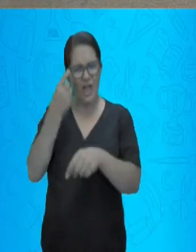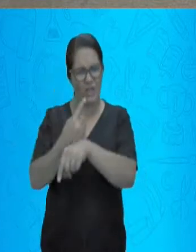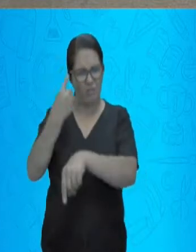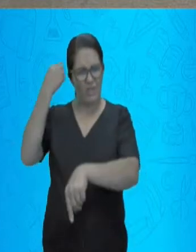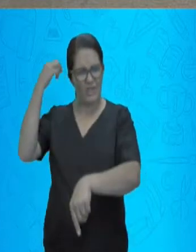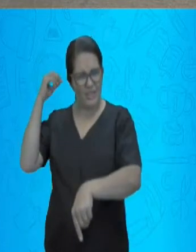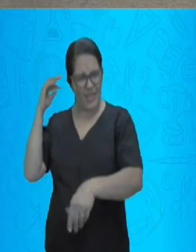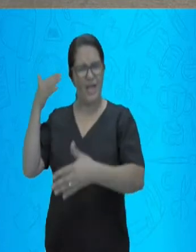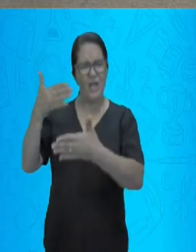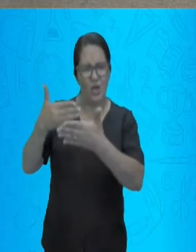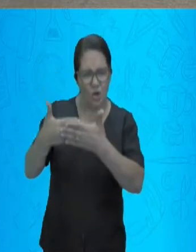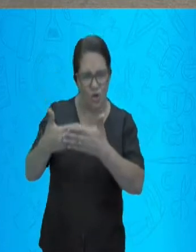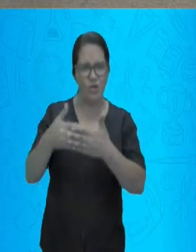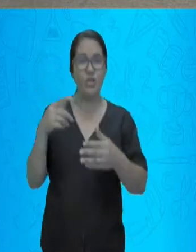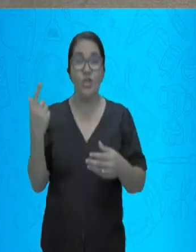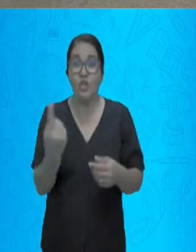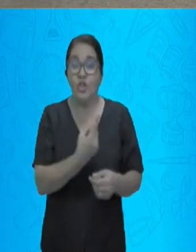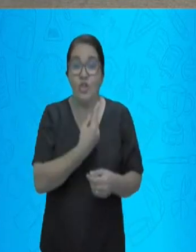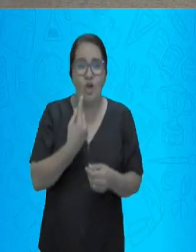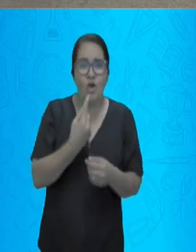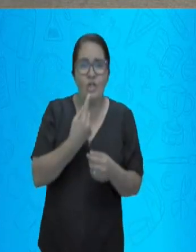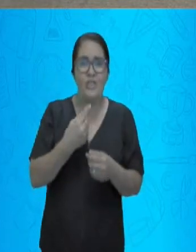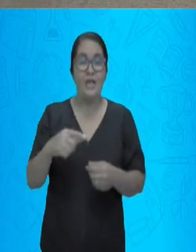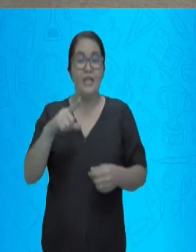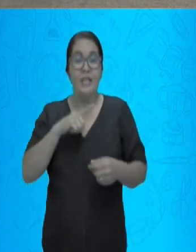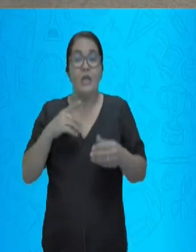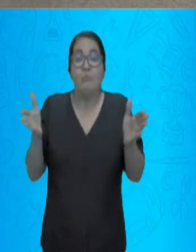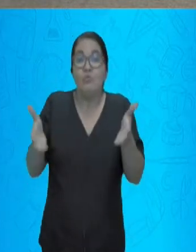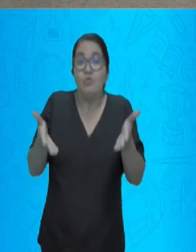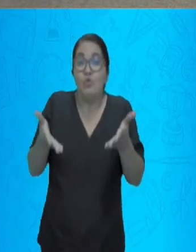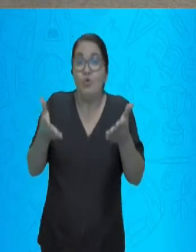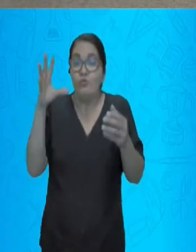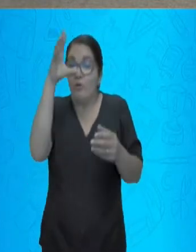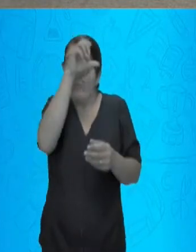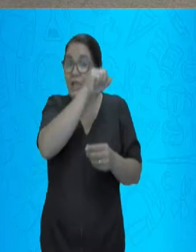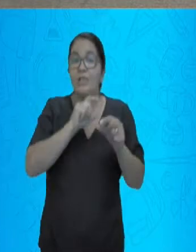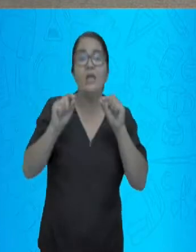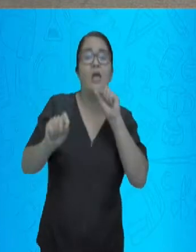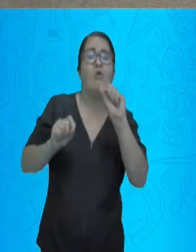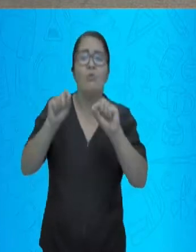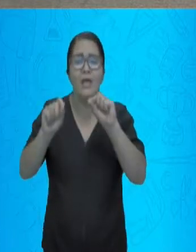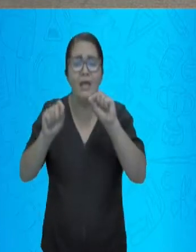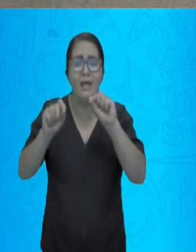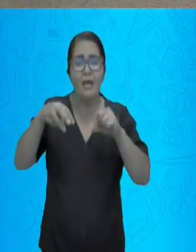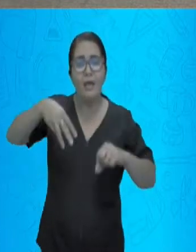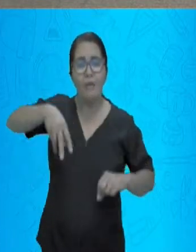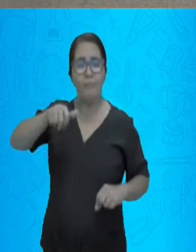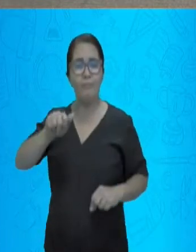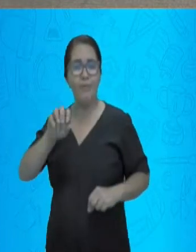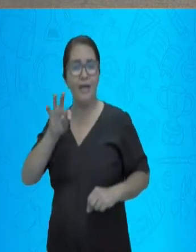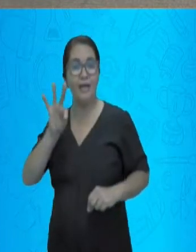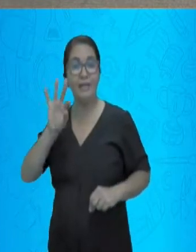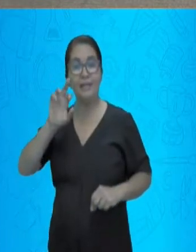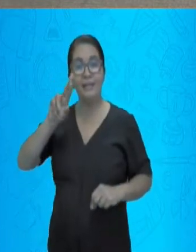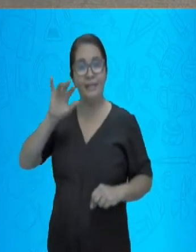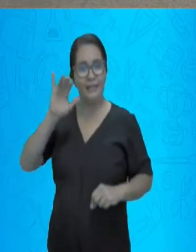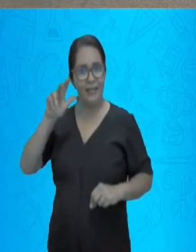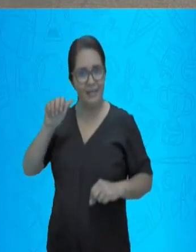matéria. Hoje, classificação da matéria. Dentro de classificação da matéria, nós